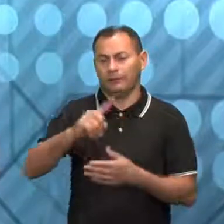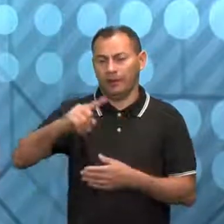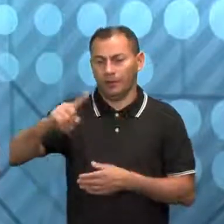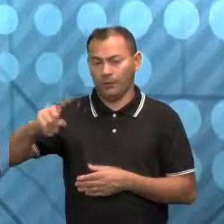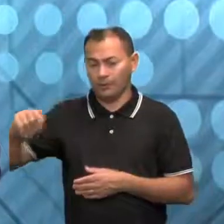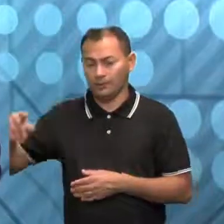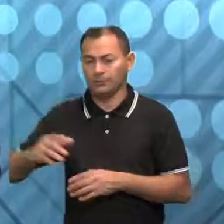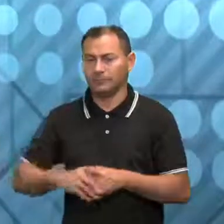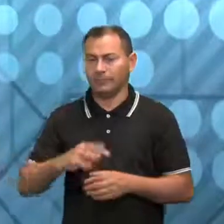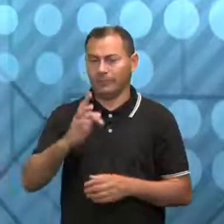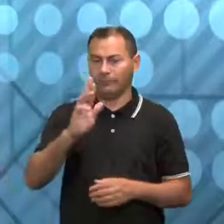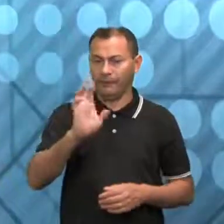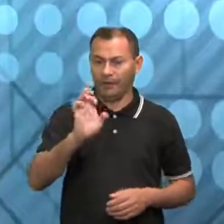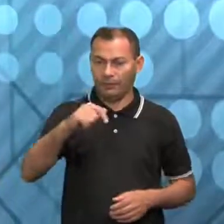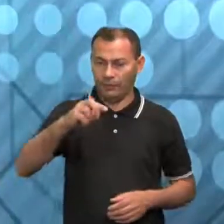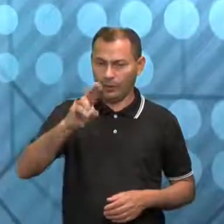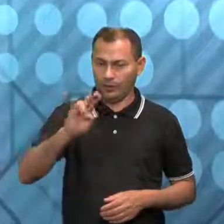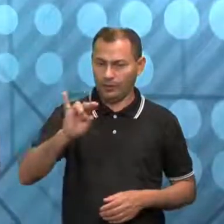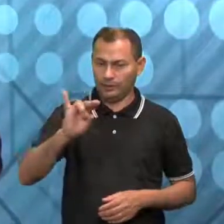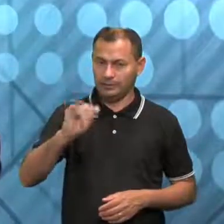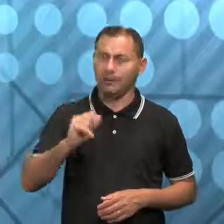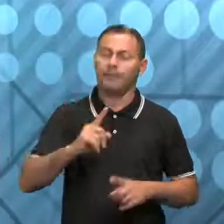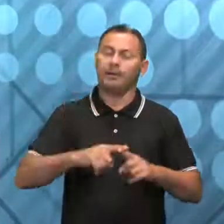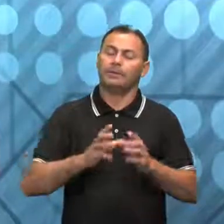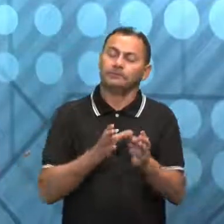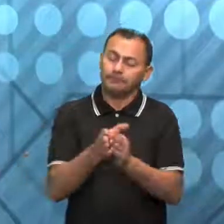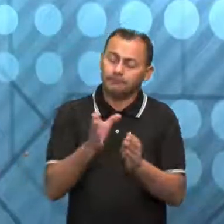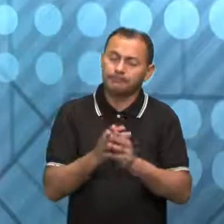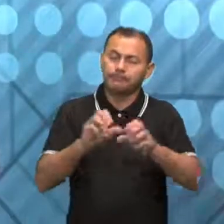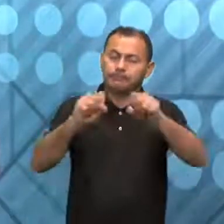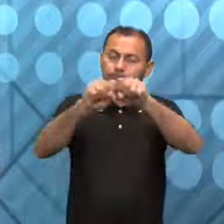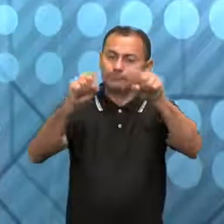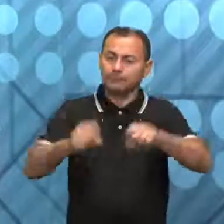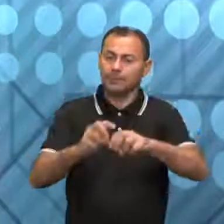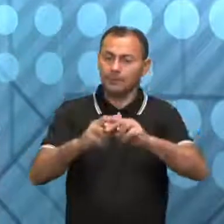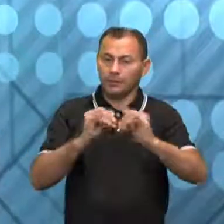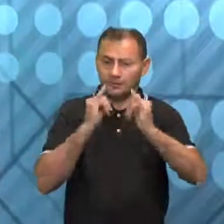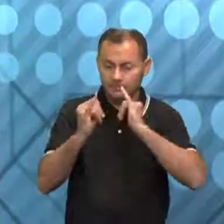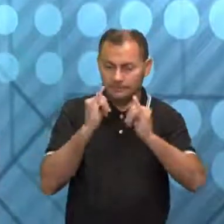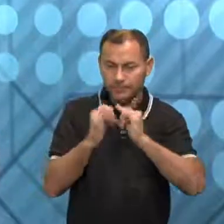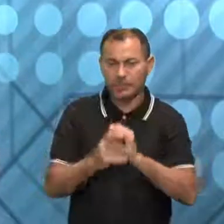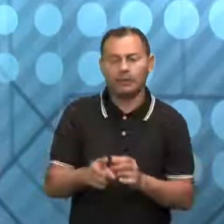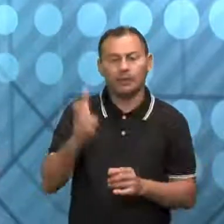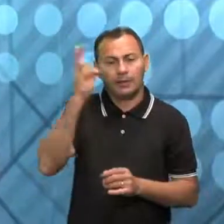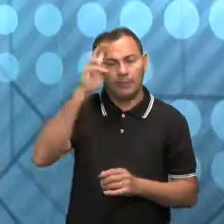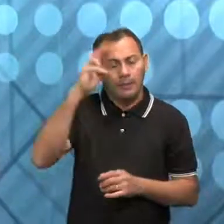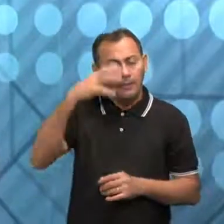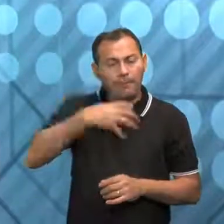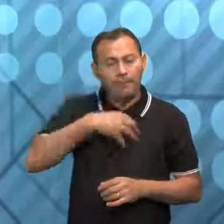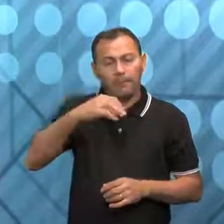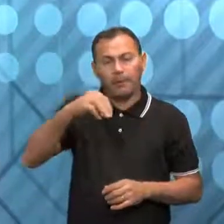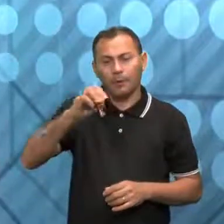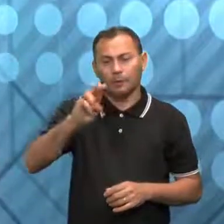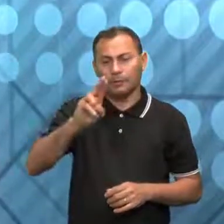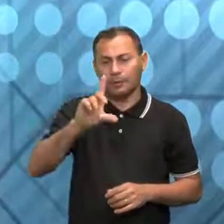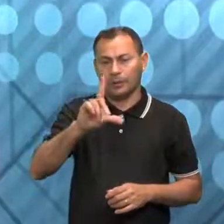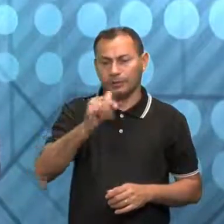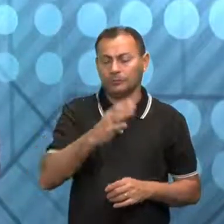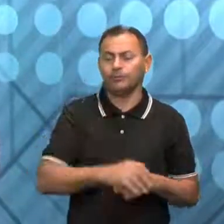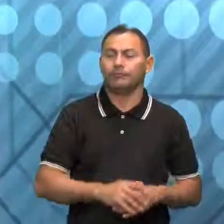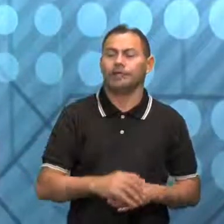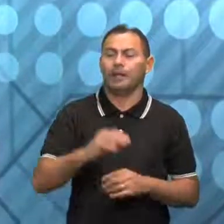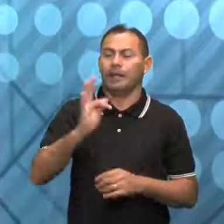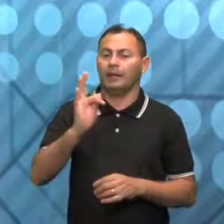mais indicada para esse sistema. Então, é com essas informações, lembrando da modulação FM, lembrando